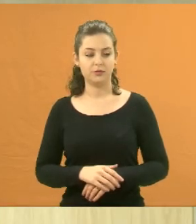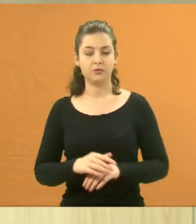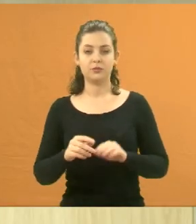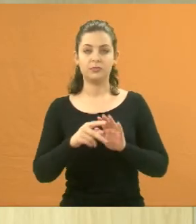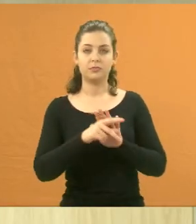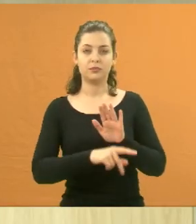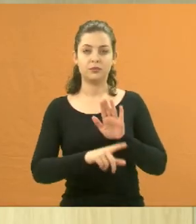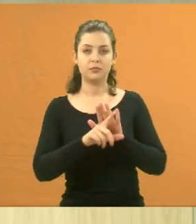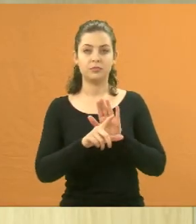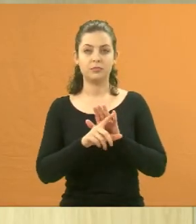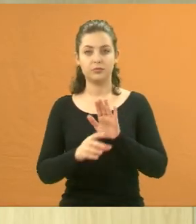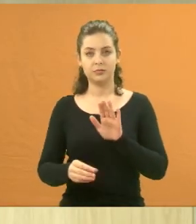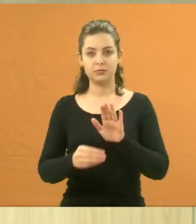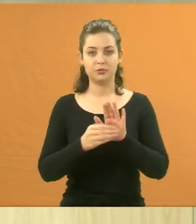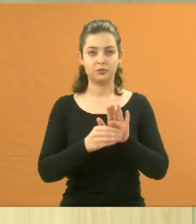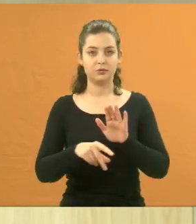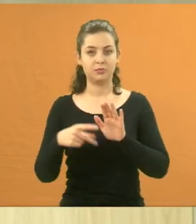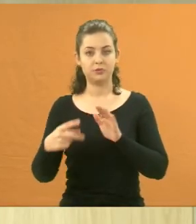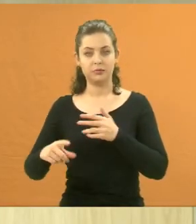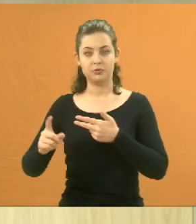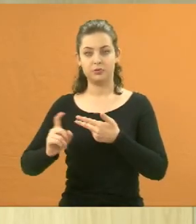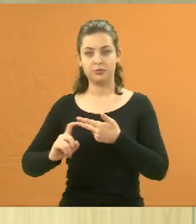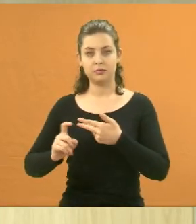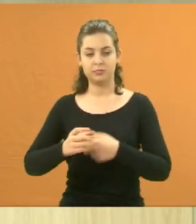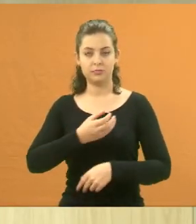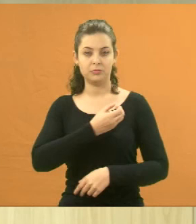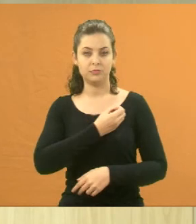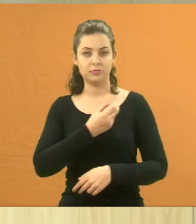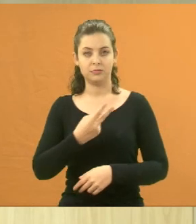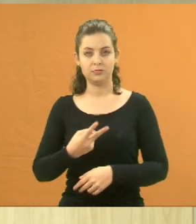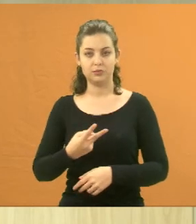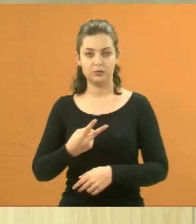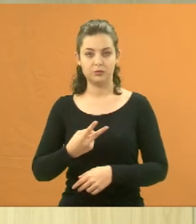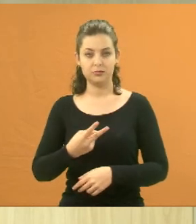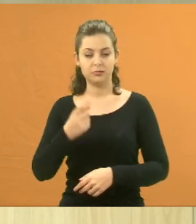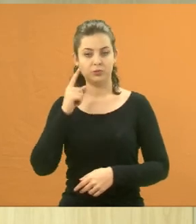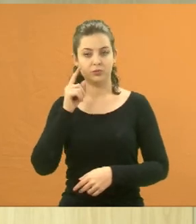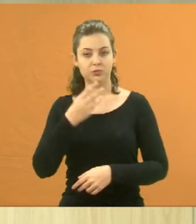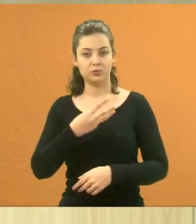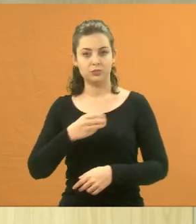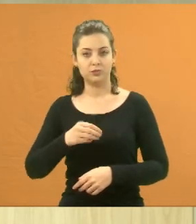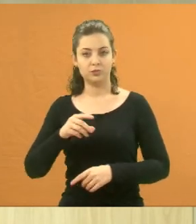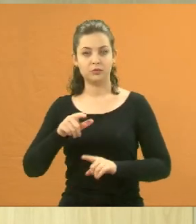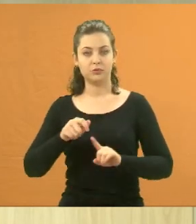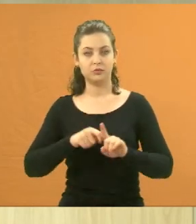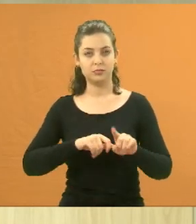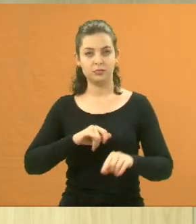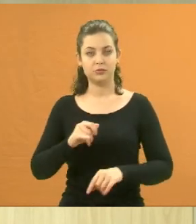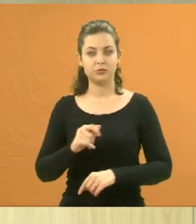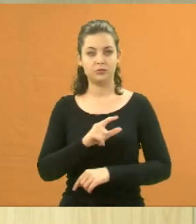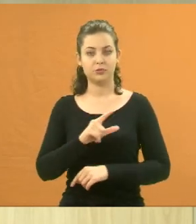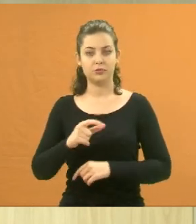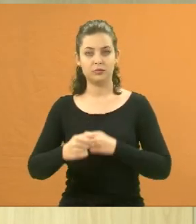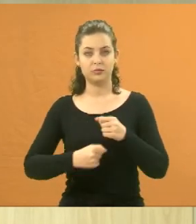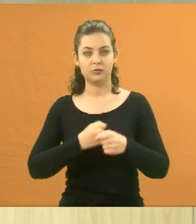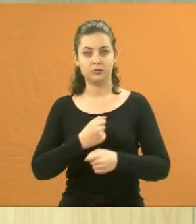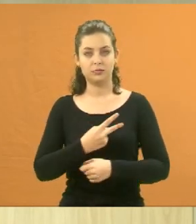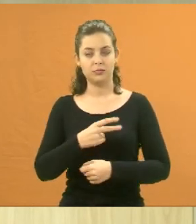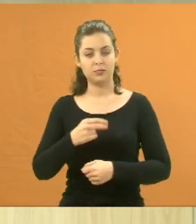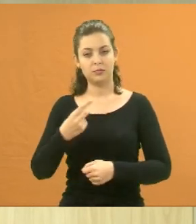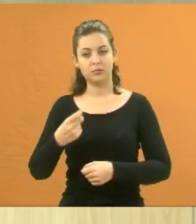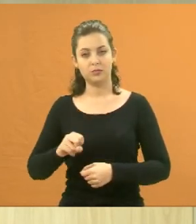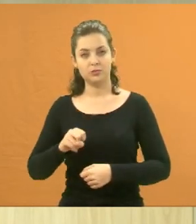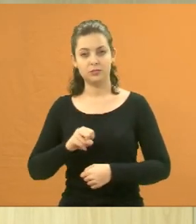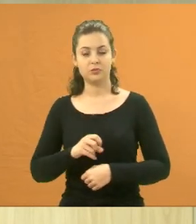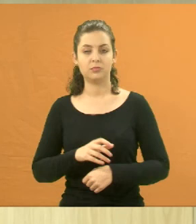Projeto de Lei Complementar do Executivo, número 2, de 30 de julho de 2018.